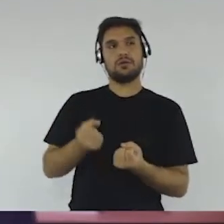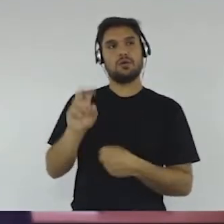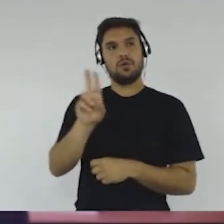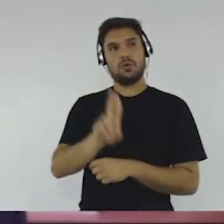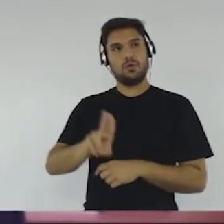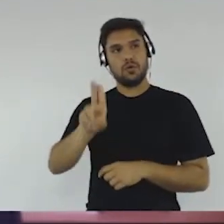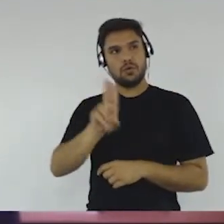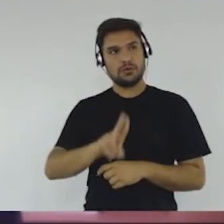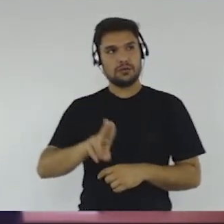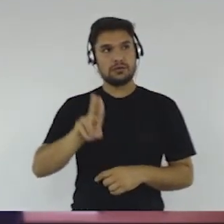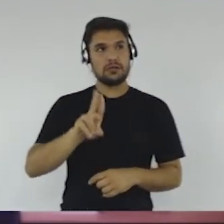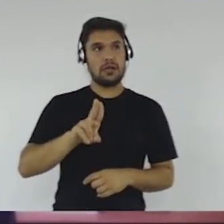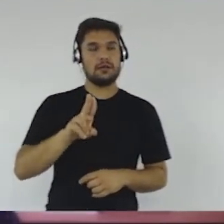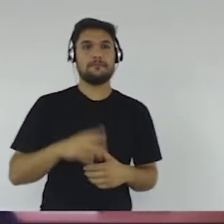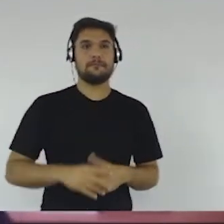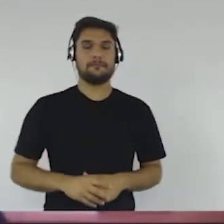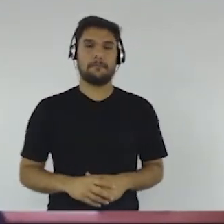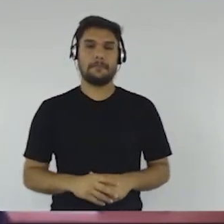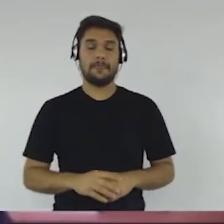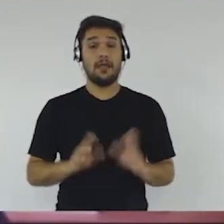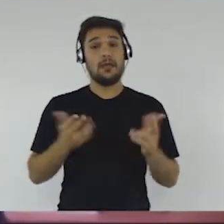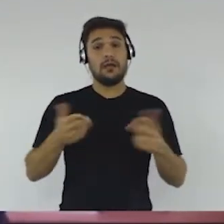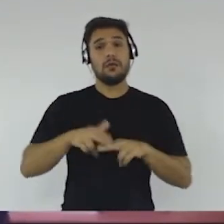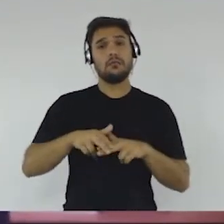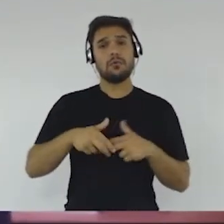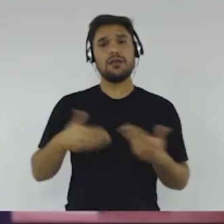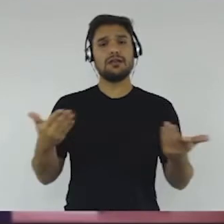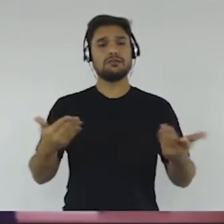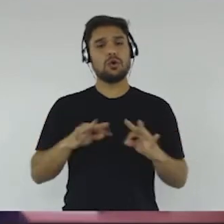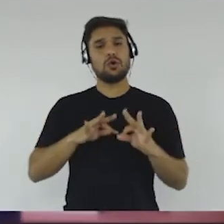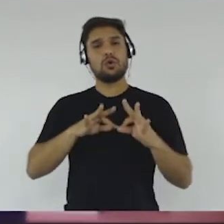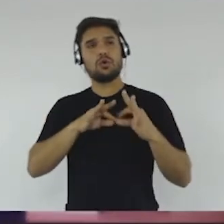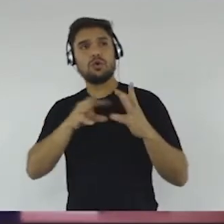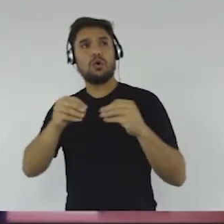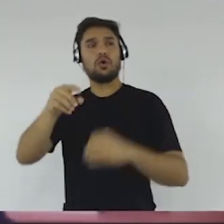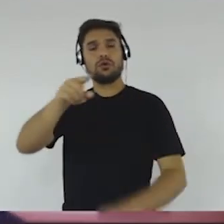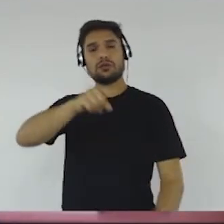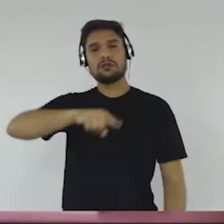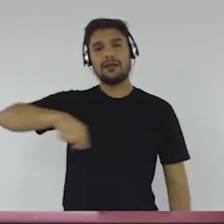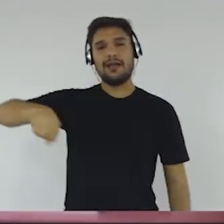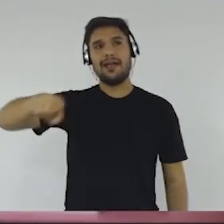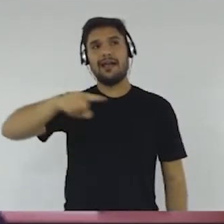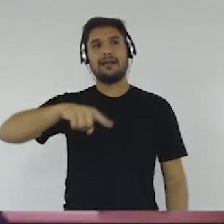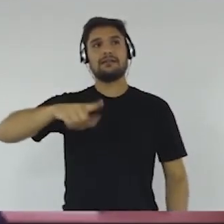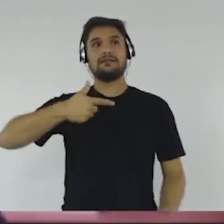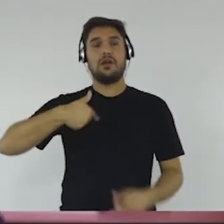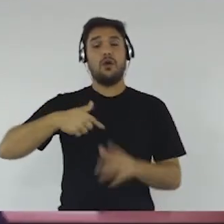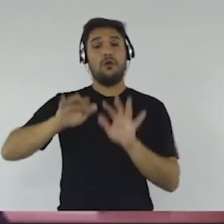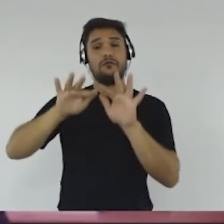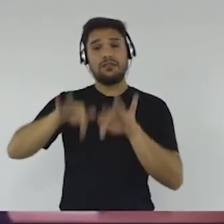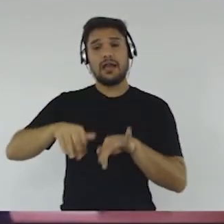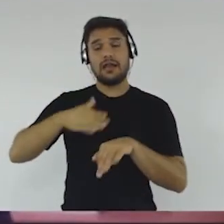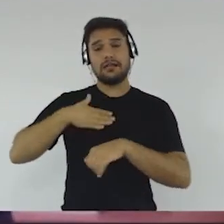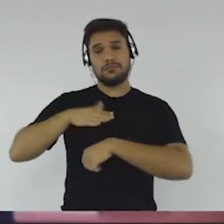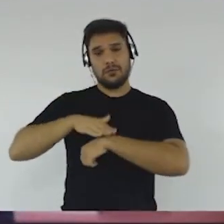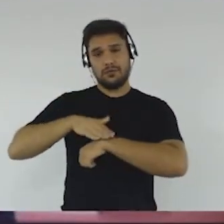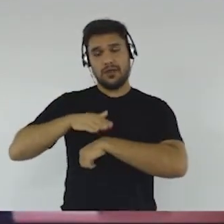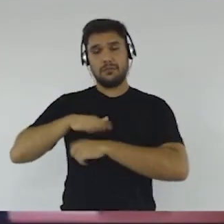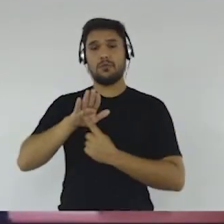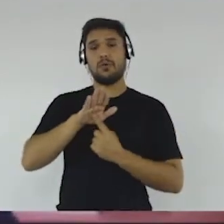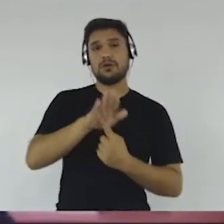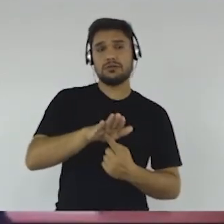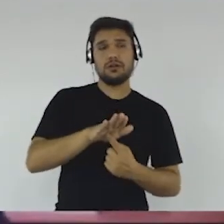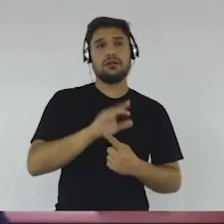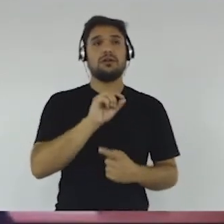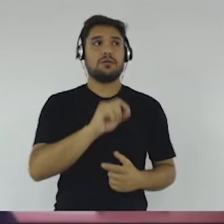preparadas para oferecer. Portanto, todas essas medidas, e eu encerro com uma última indicação dessas